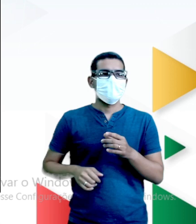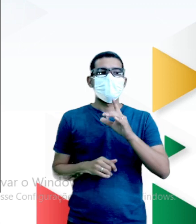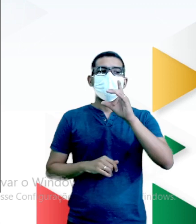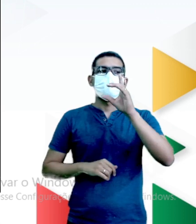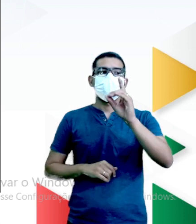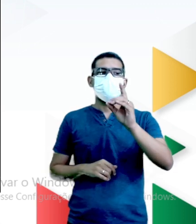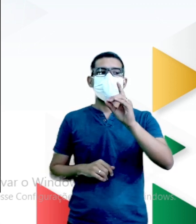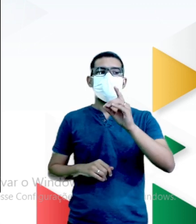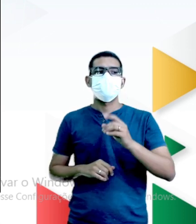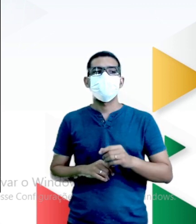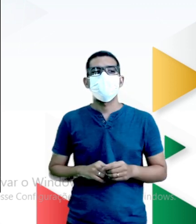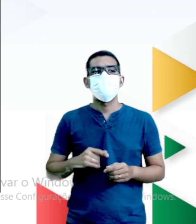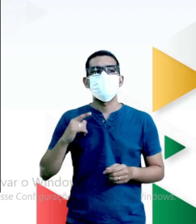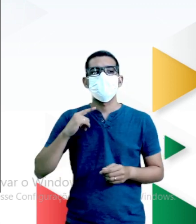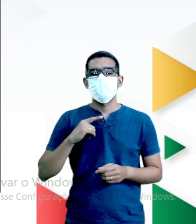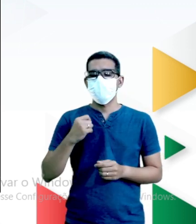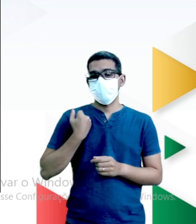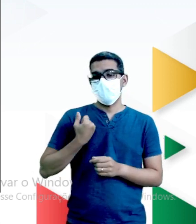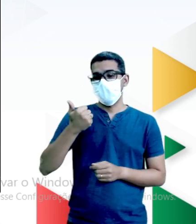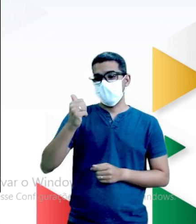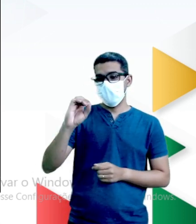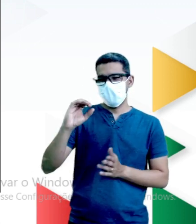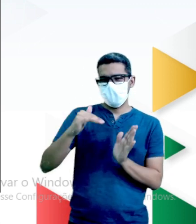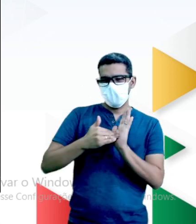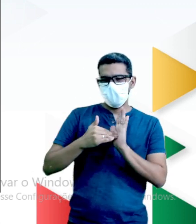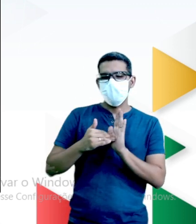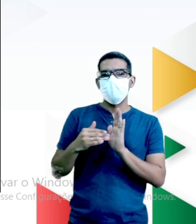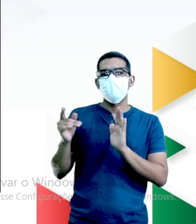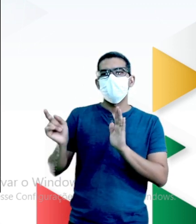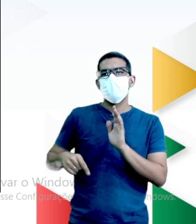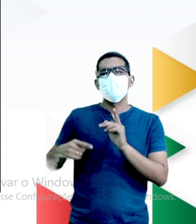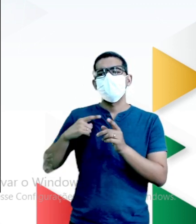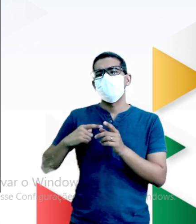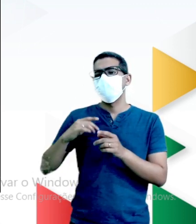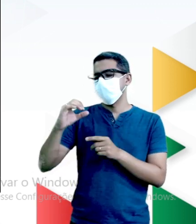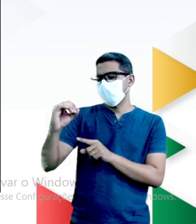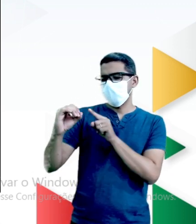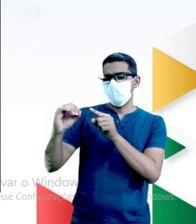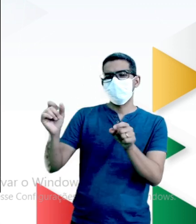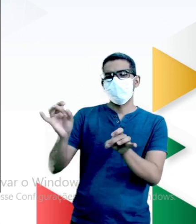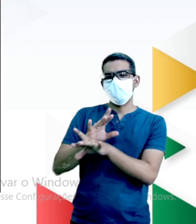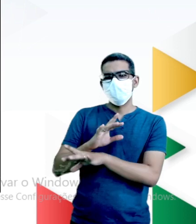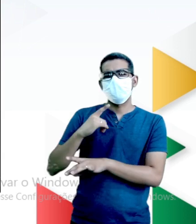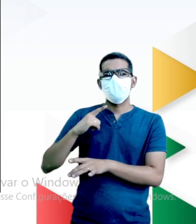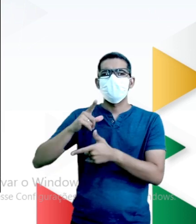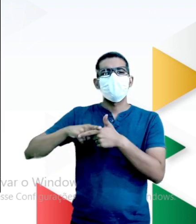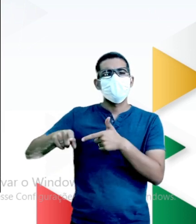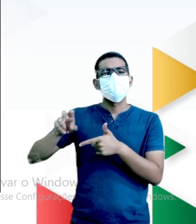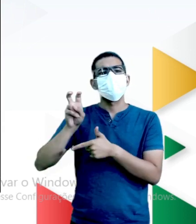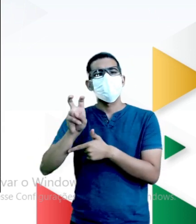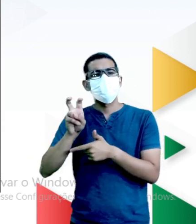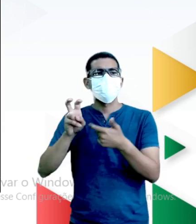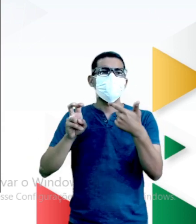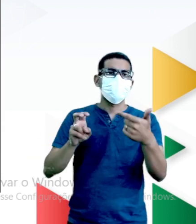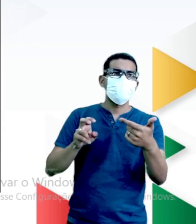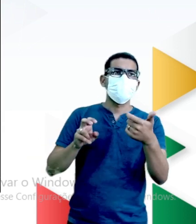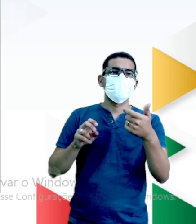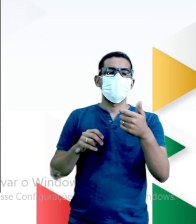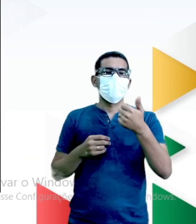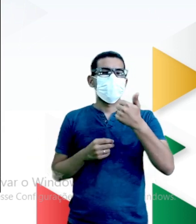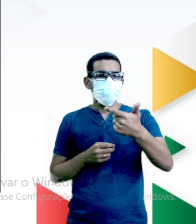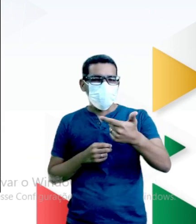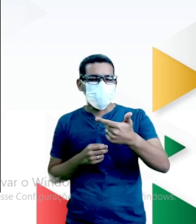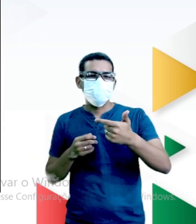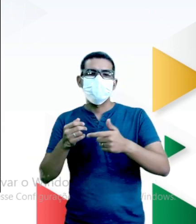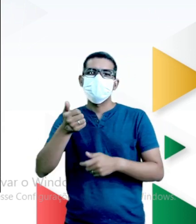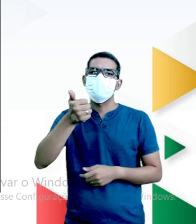número 10, que por terminar em 0 é divisível por 5, por 2, por 10, por ele mesmo, beleza? Então também é